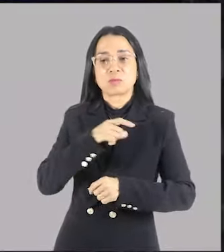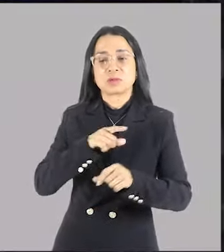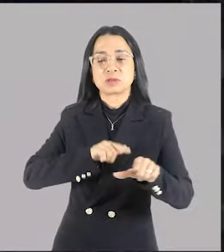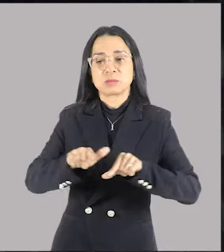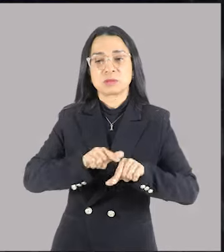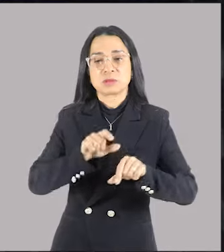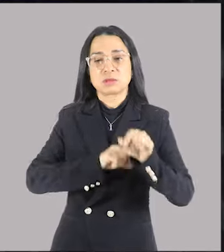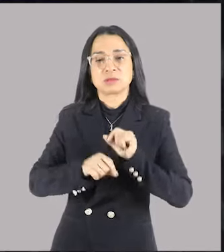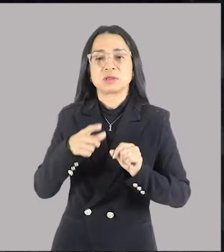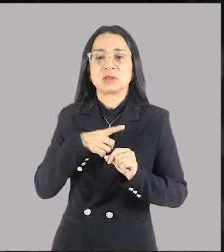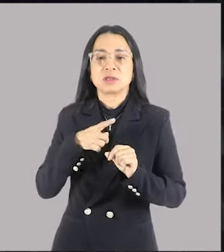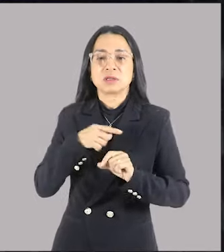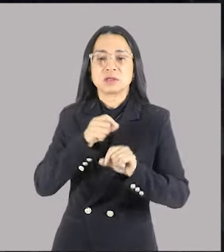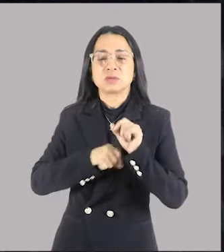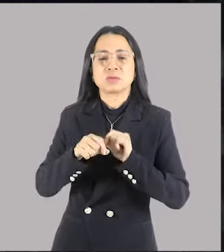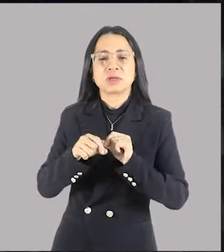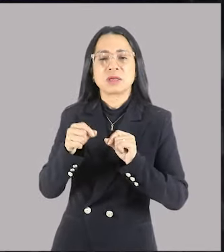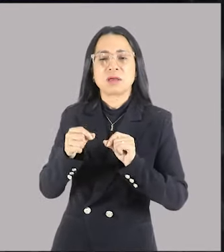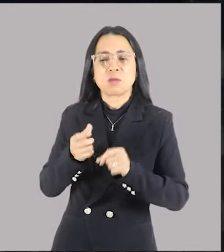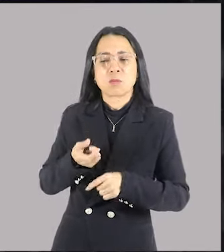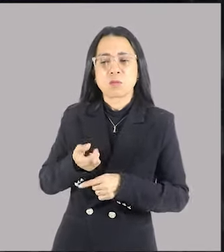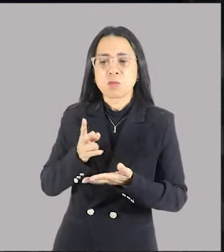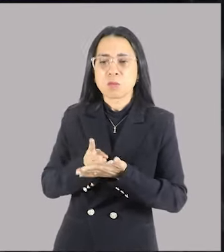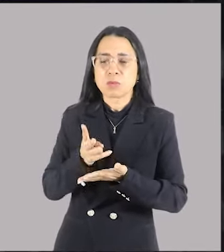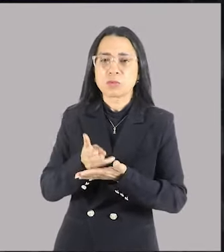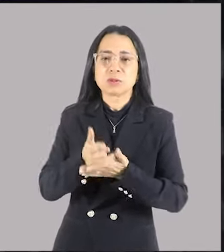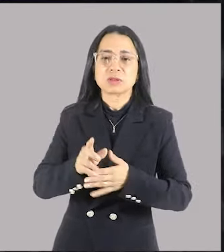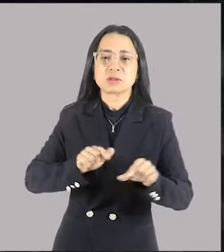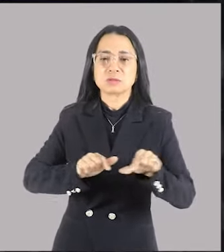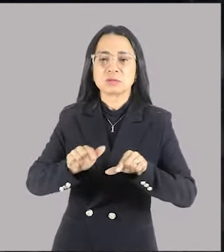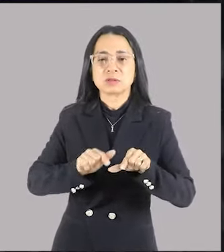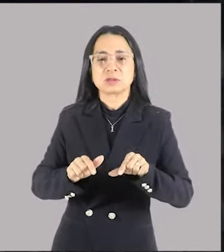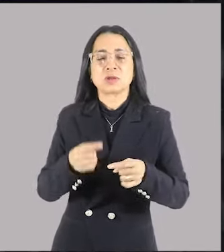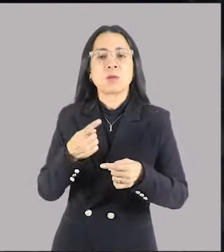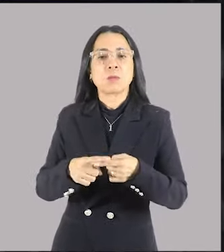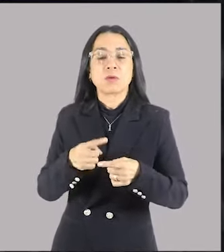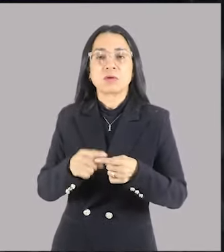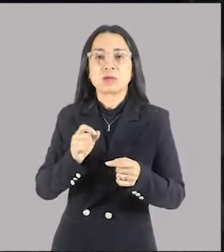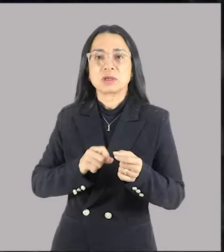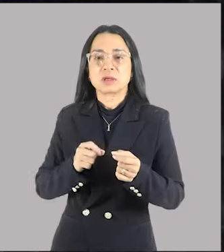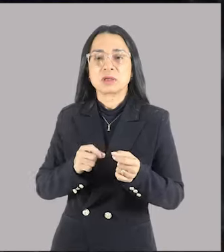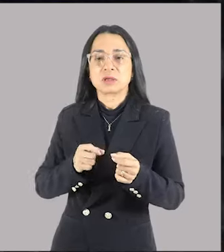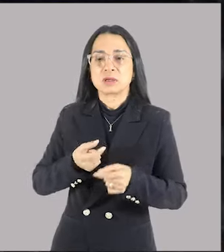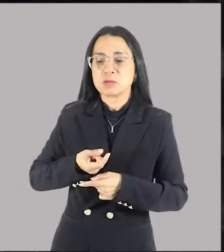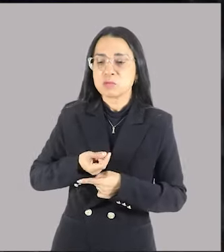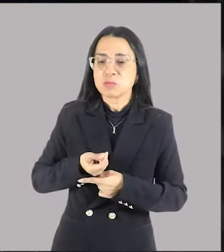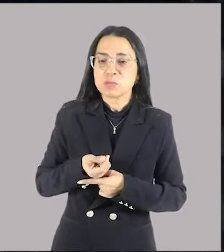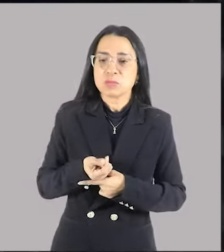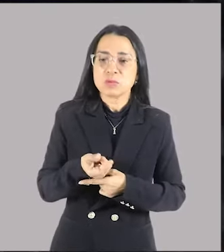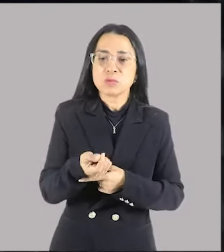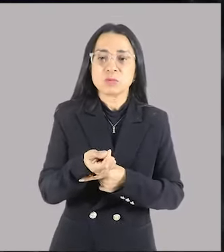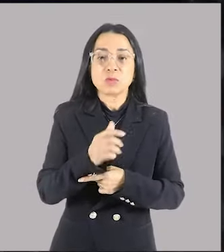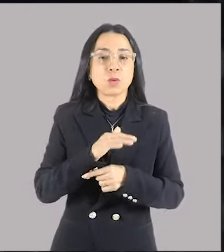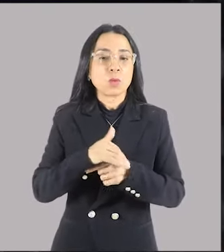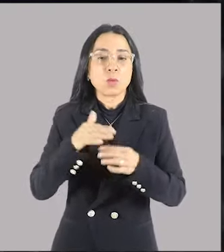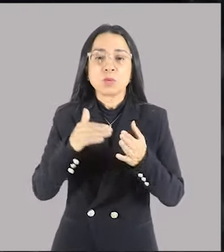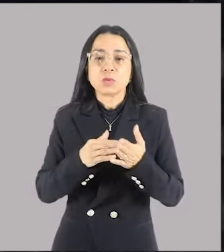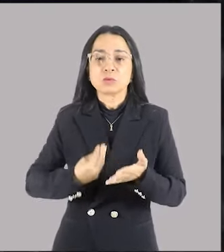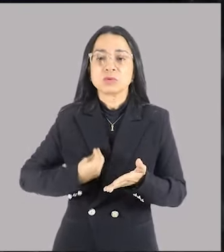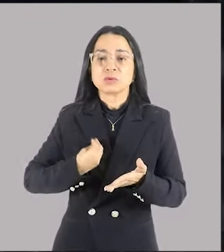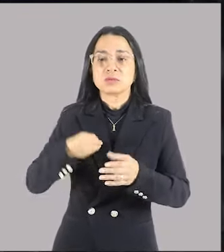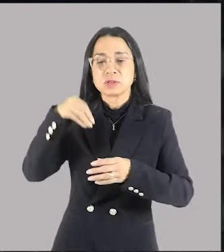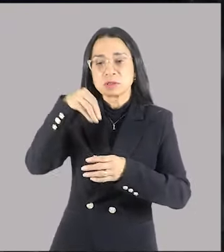de vitaliciedade vitaliciedade Porque de fato se pretende estender por toda a vida possível dentro